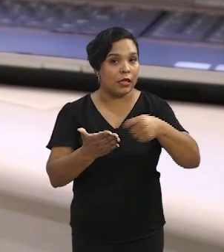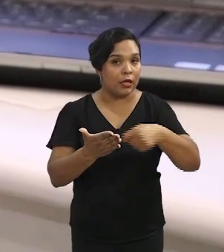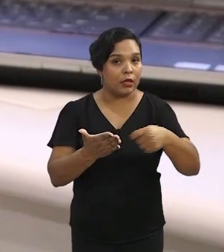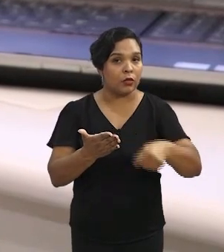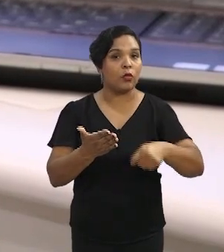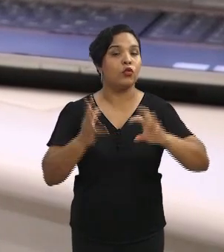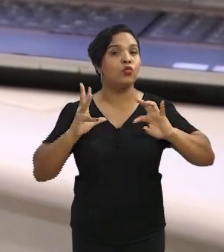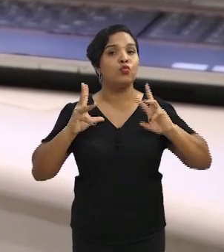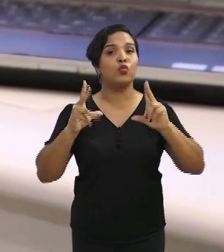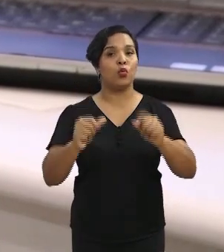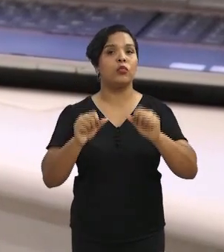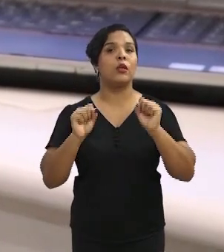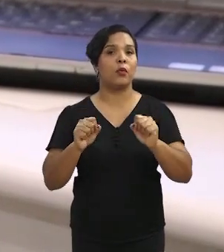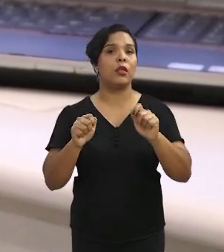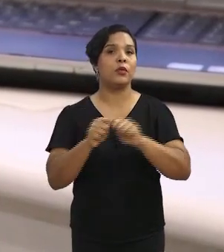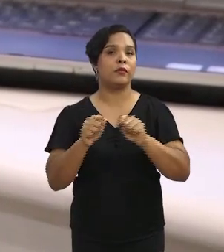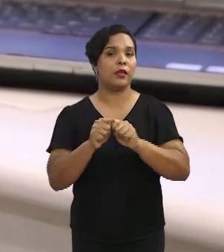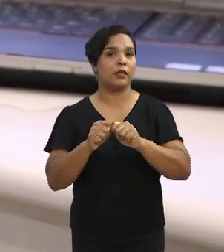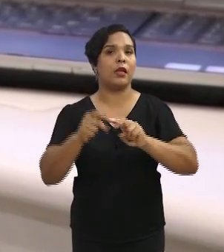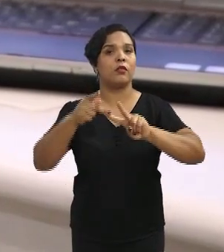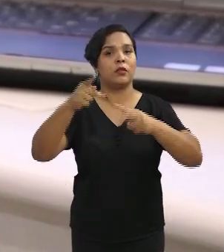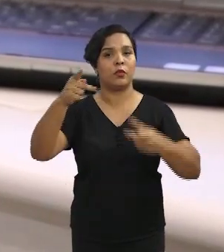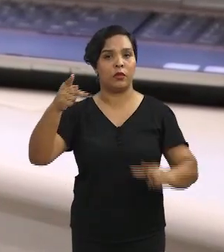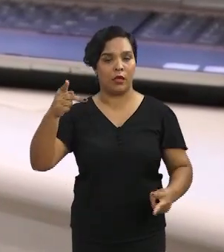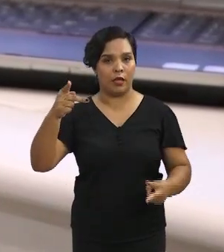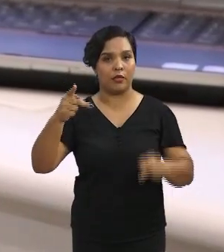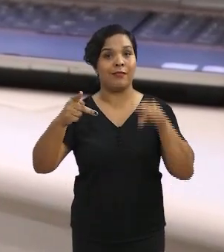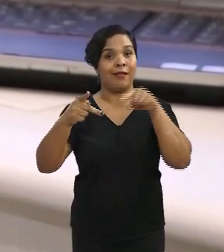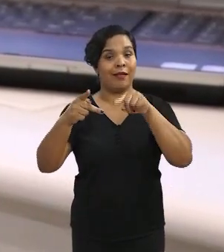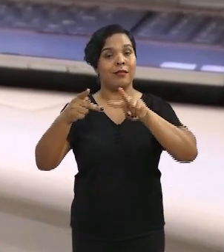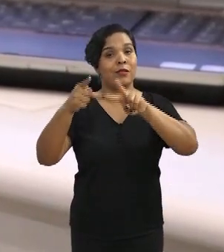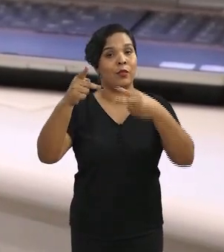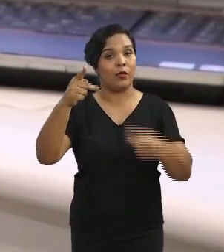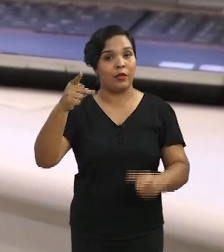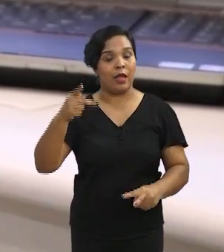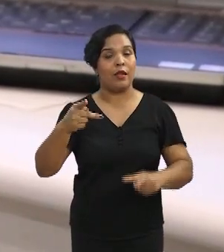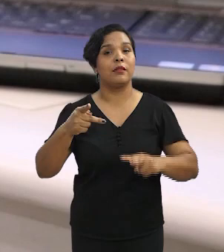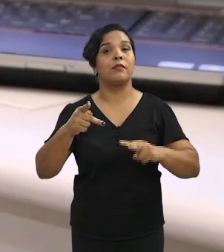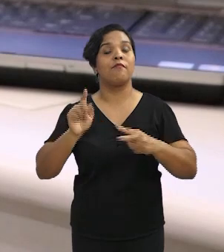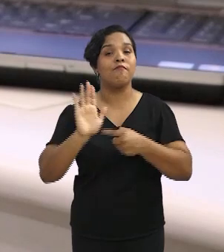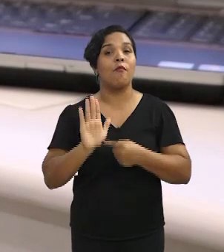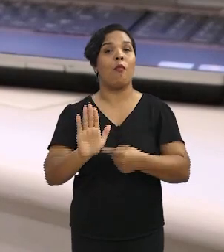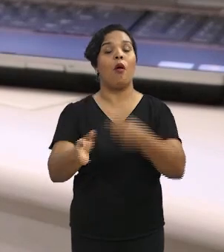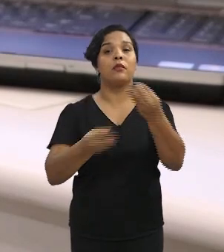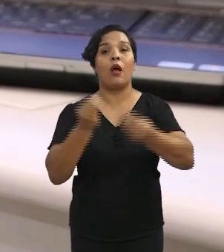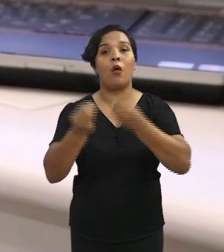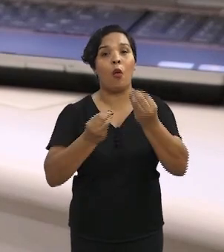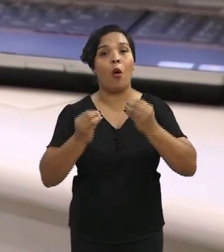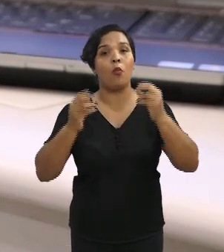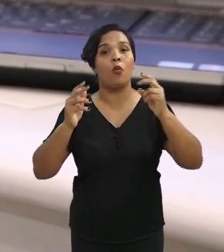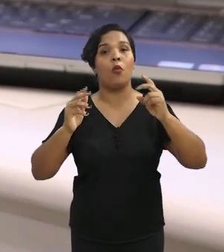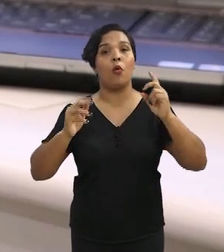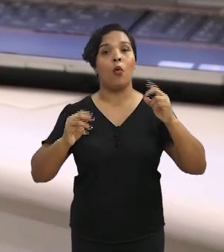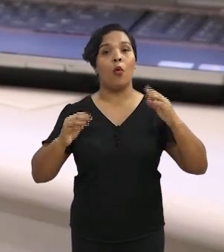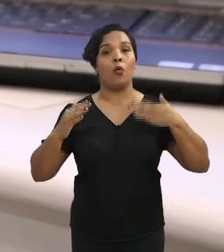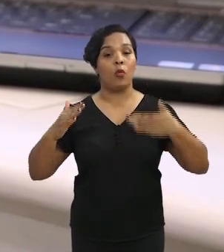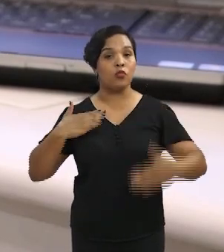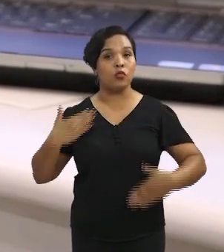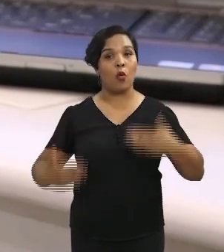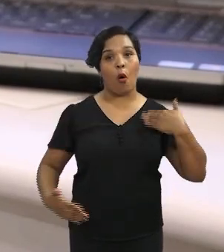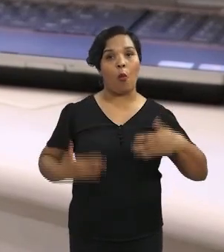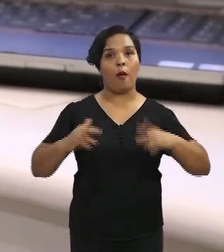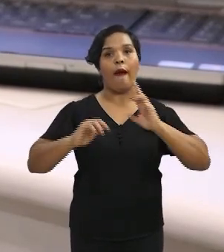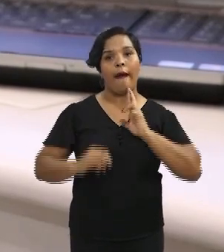a receita para nós fazermos as nossas proteínas. E essas proteínas, elas determinam como o nosso corpo